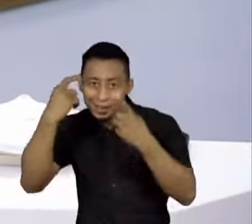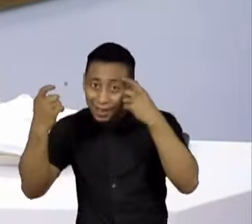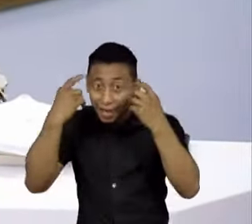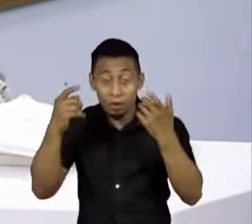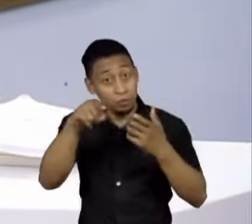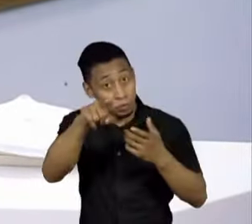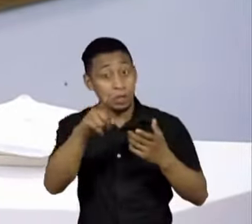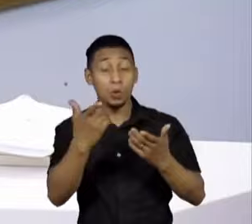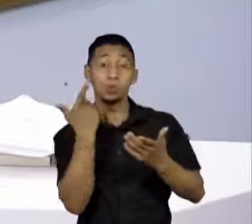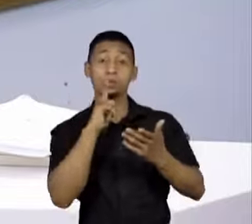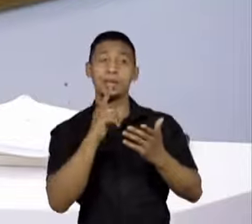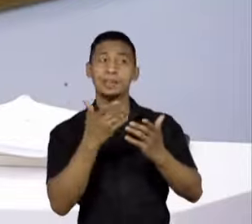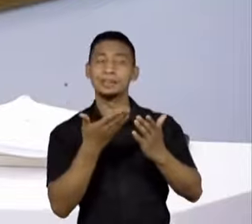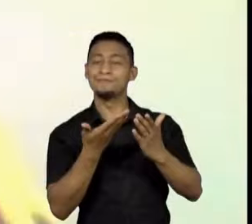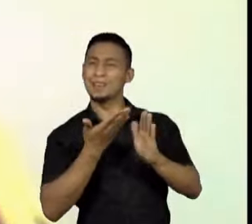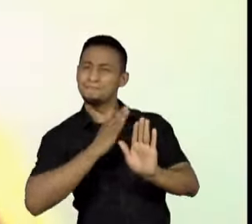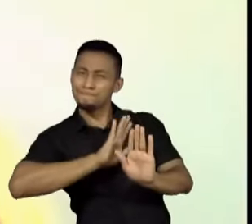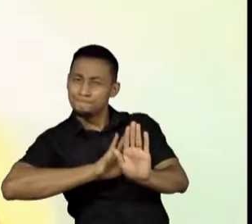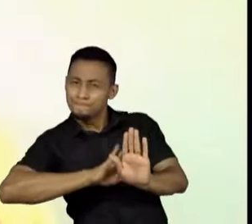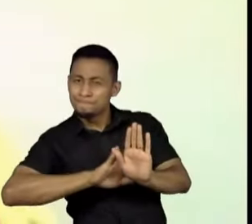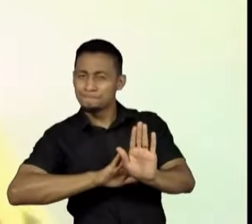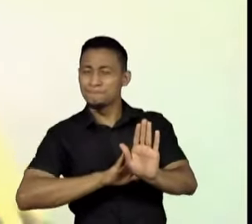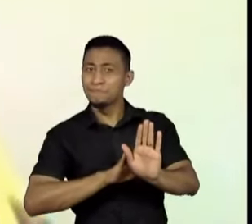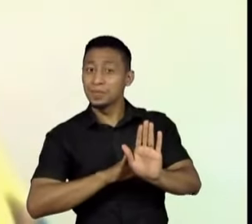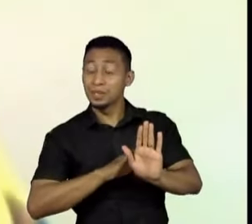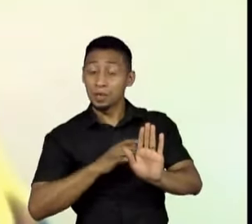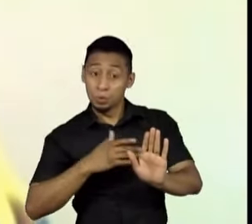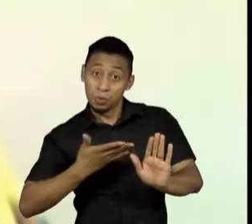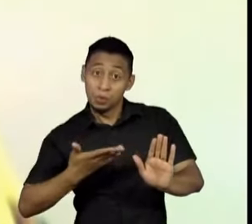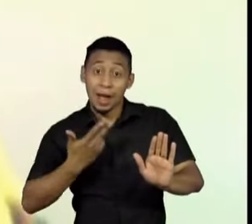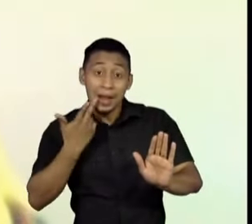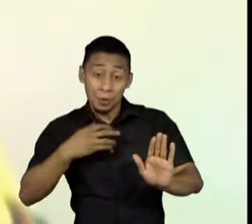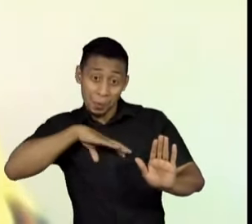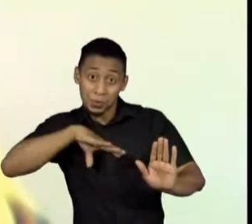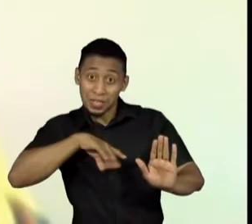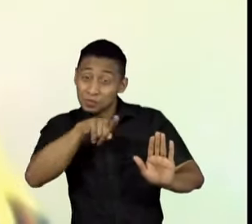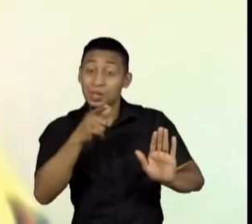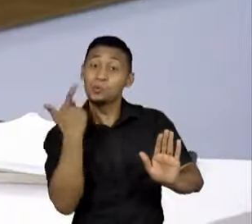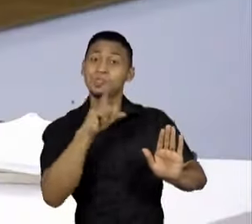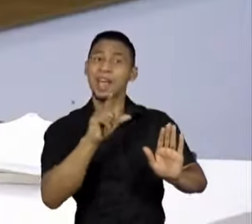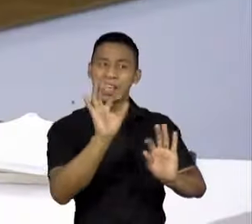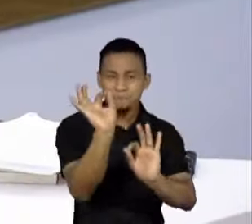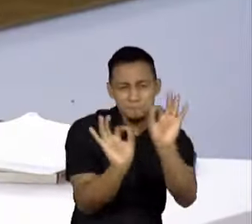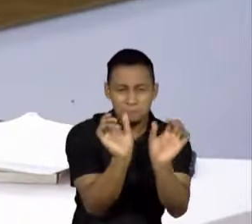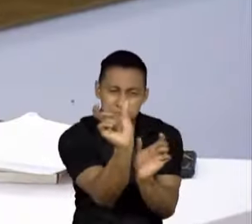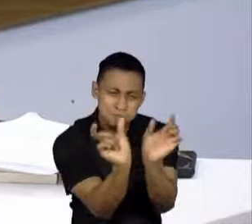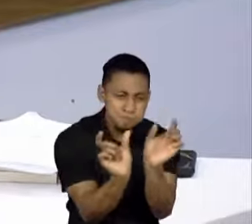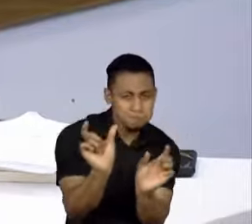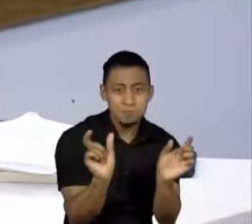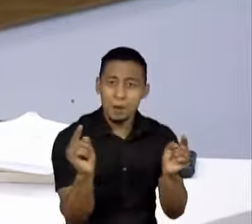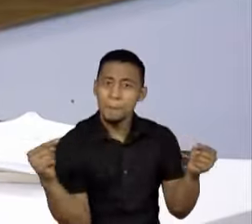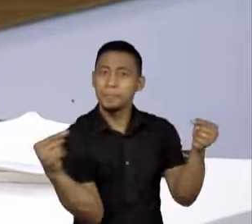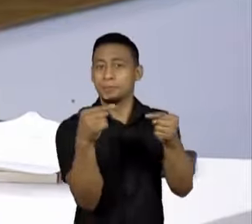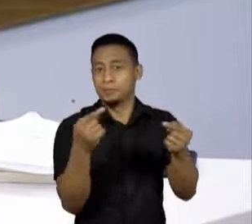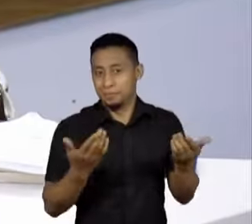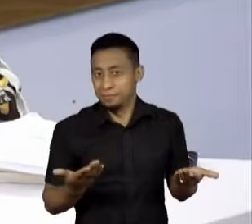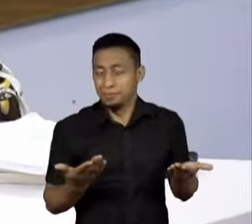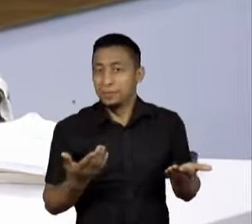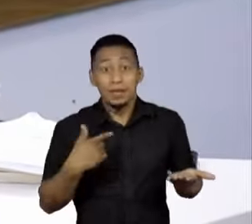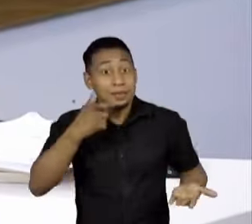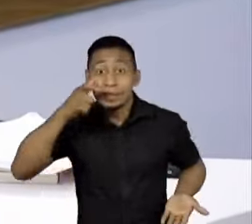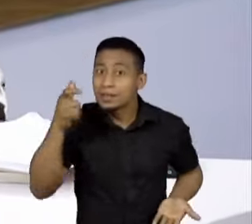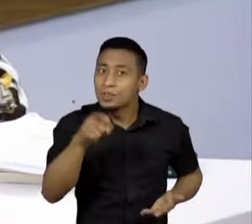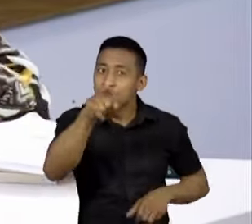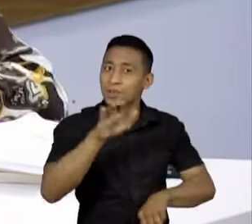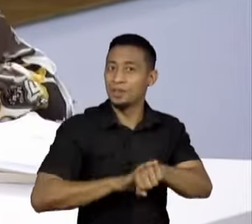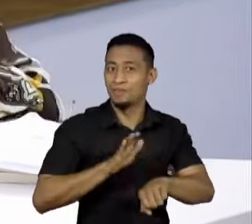essa língua, é muito diferente do que você faz. Eu estou falando tudo isso para dizer que você, acho que dá conta